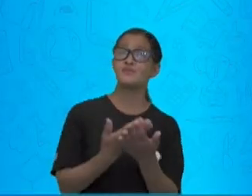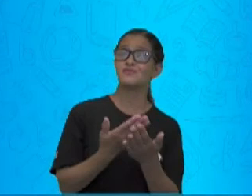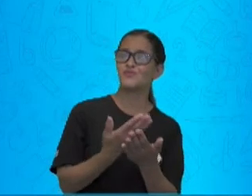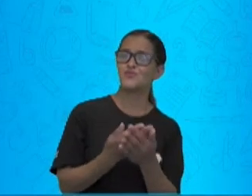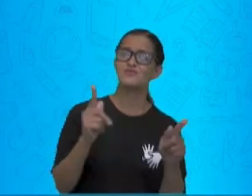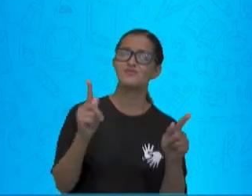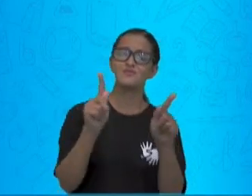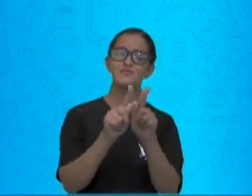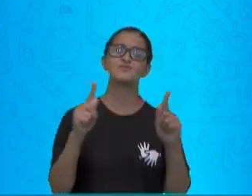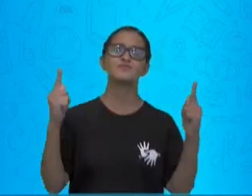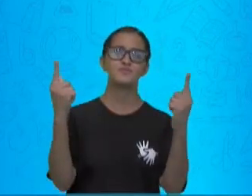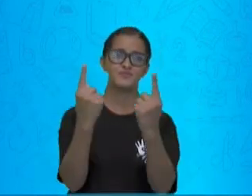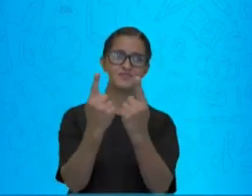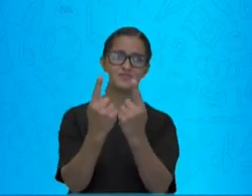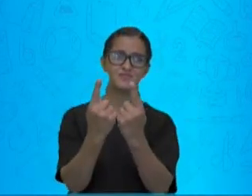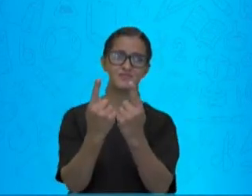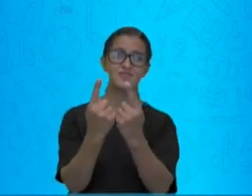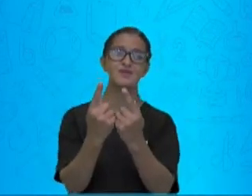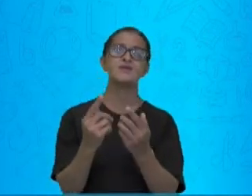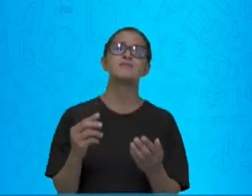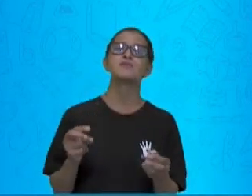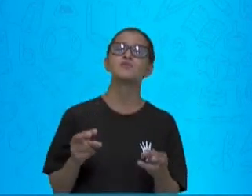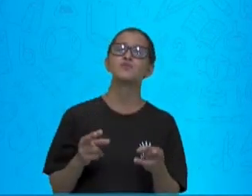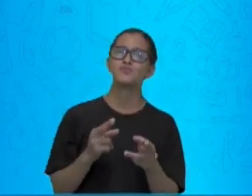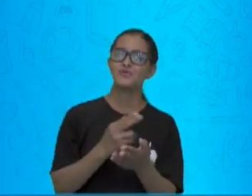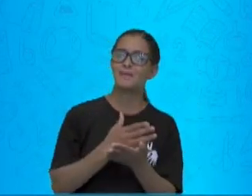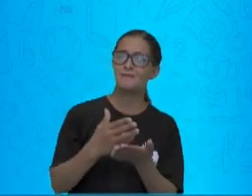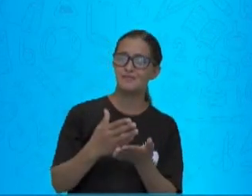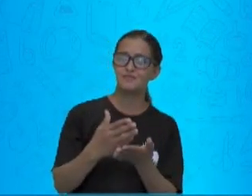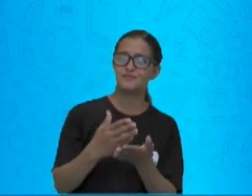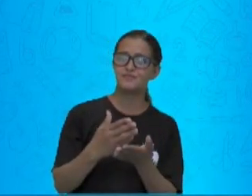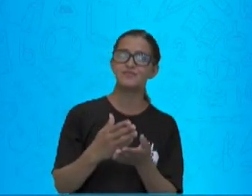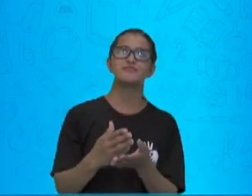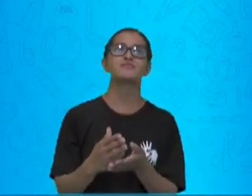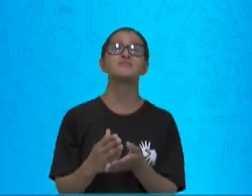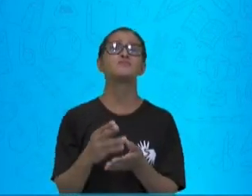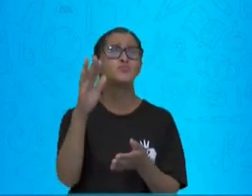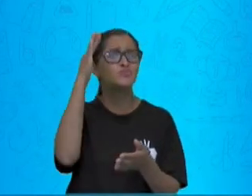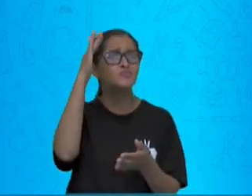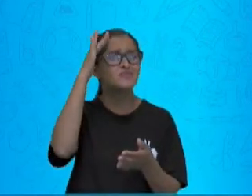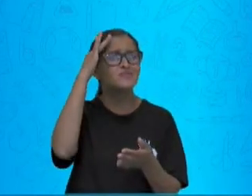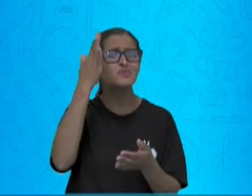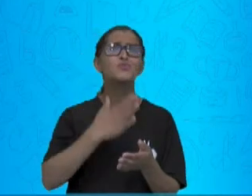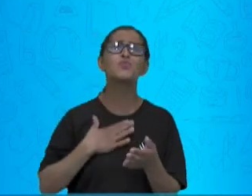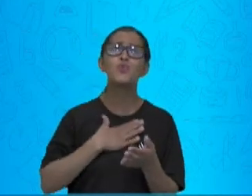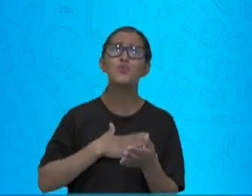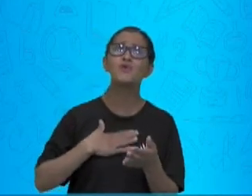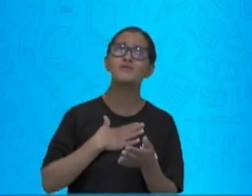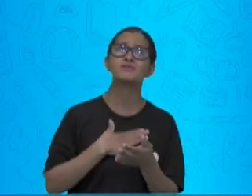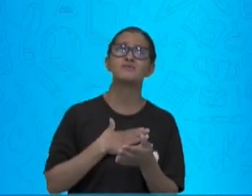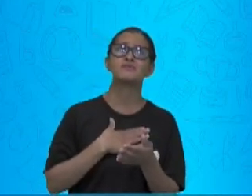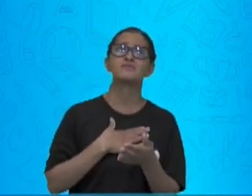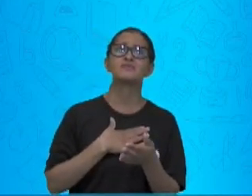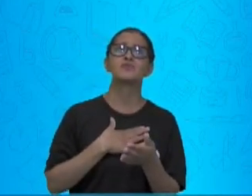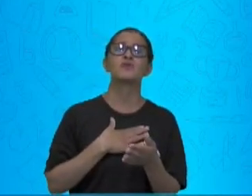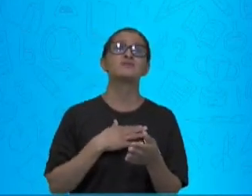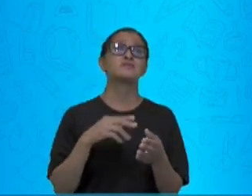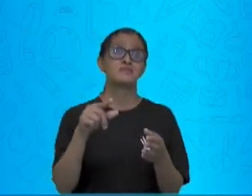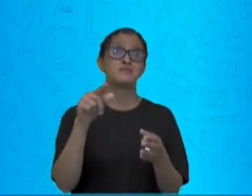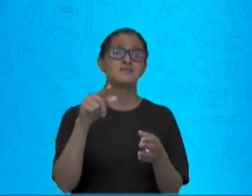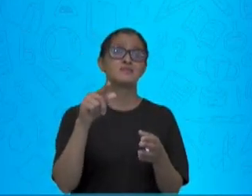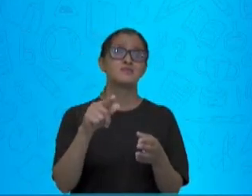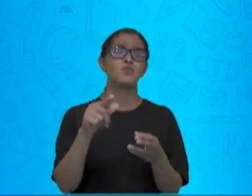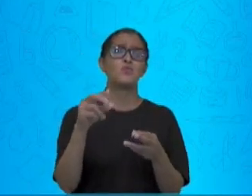de geografia. E para finalizar, eu gostaria só que vocês entendessem, né, essa questão da administração,